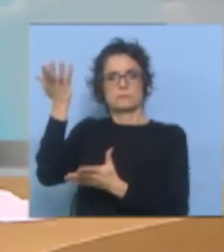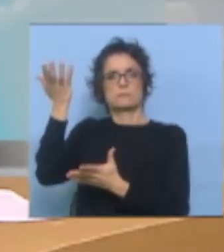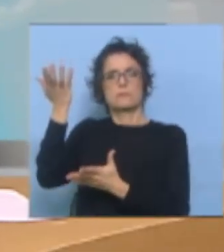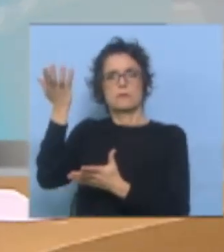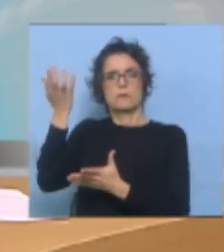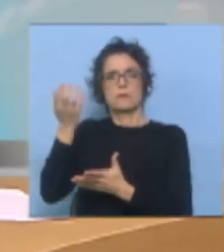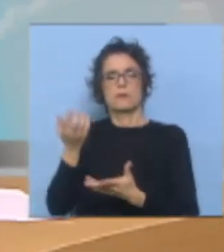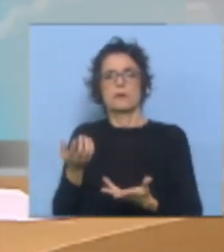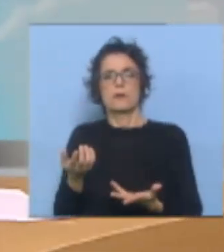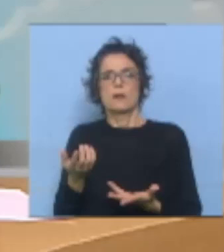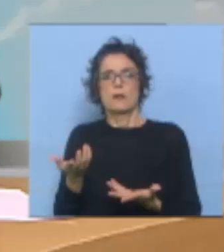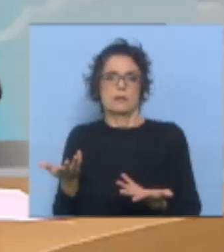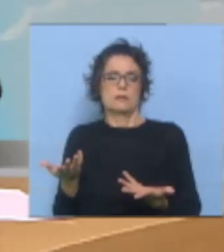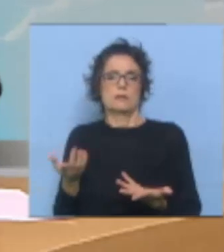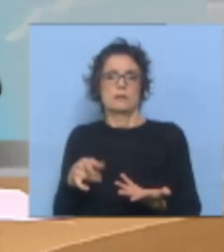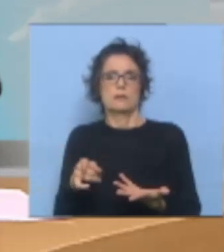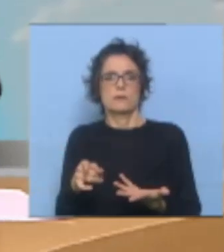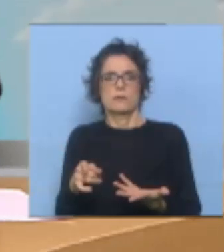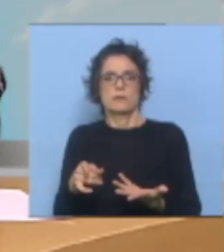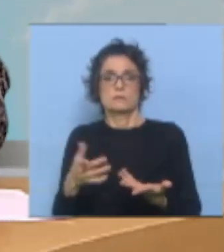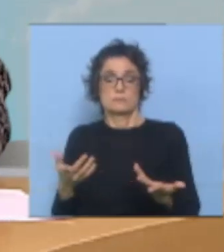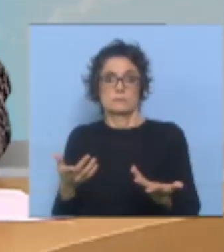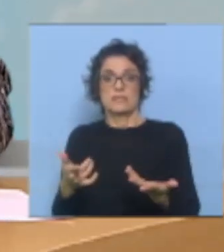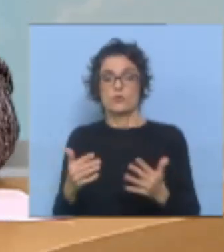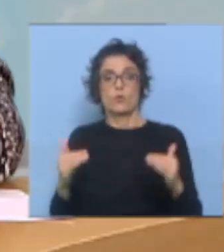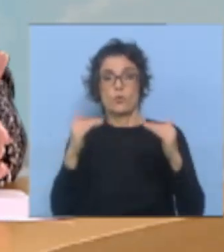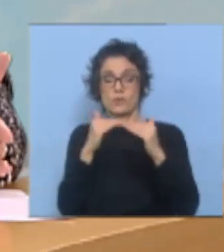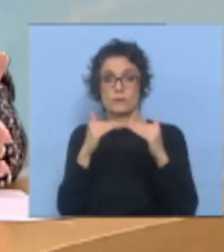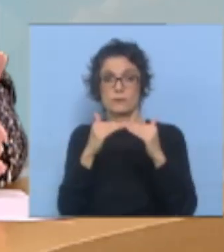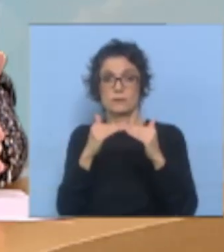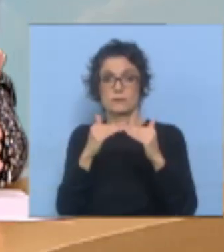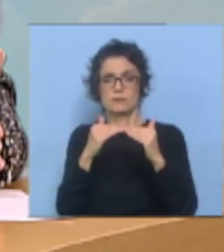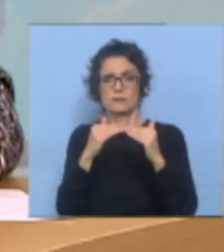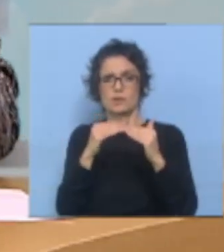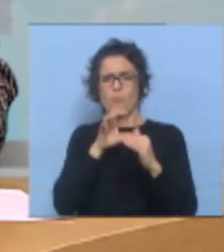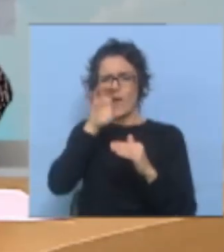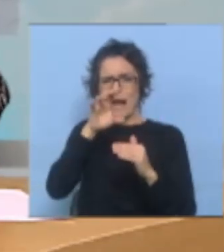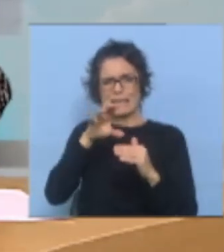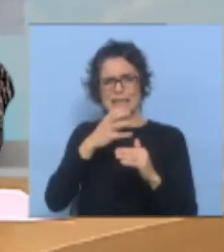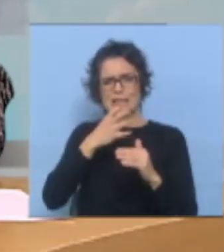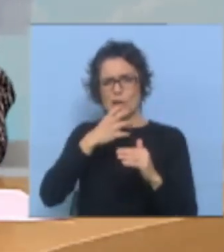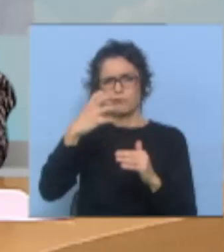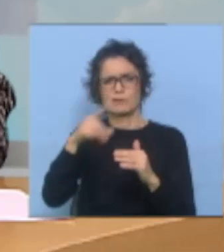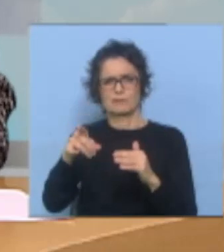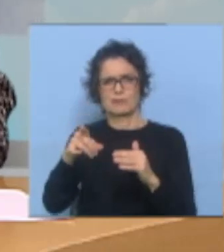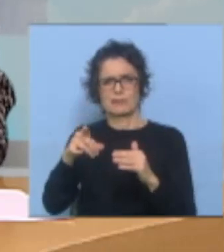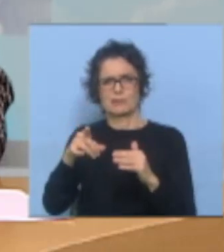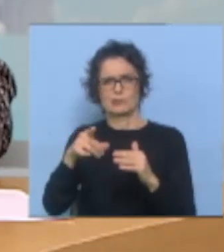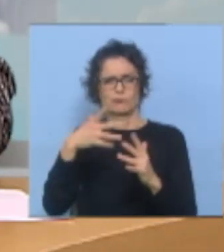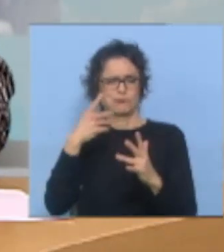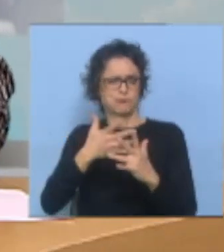aquelas crianças. Isto passa-se com um nível de agressão verbal enorme e um nível de